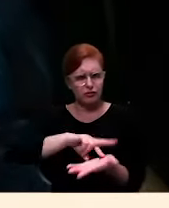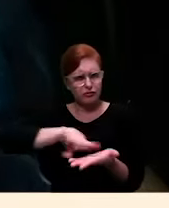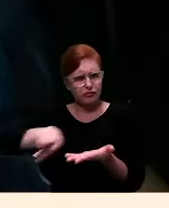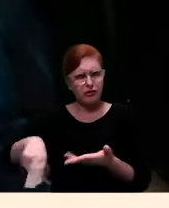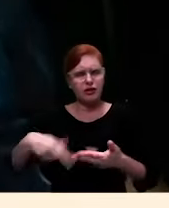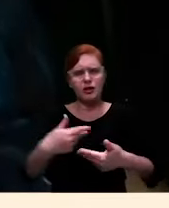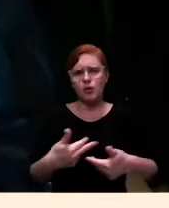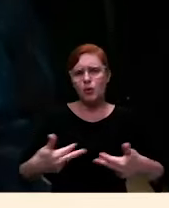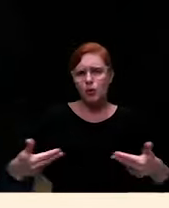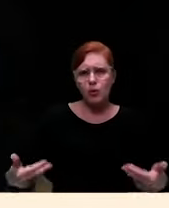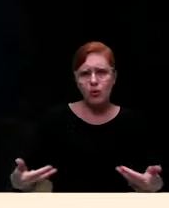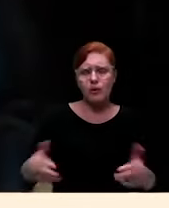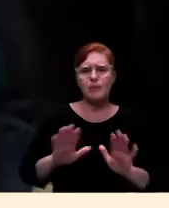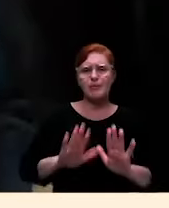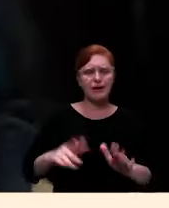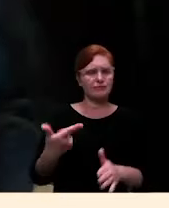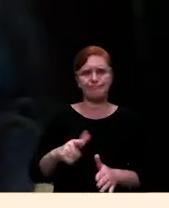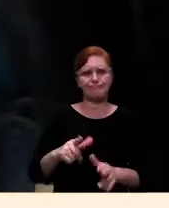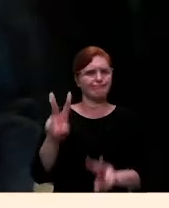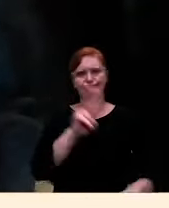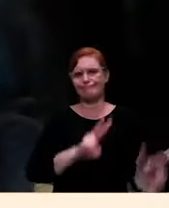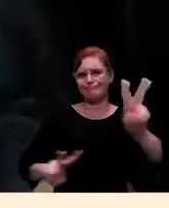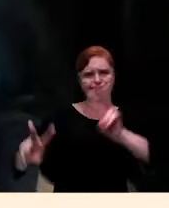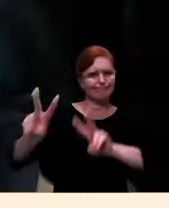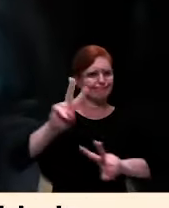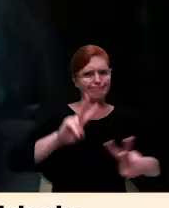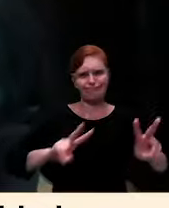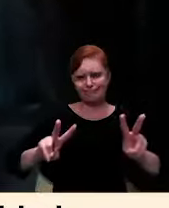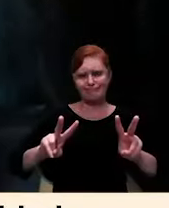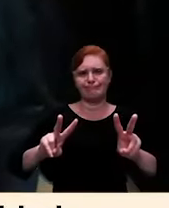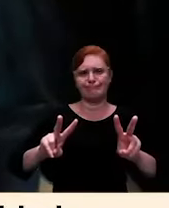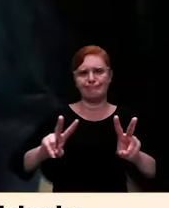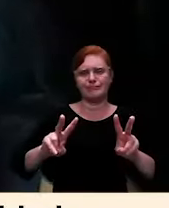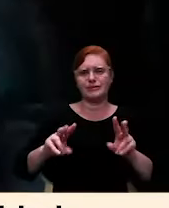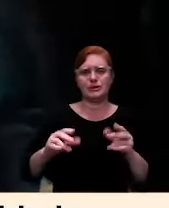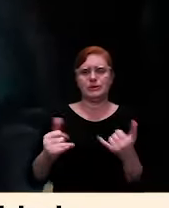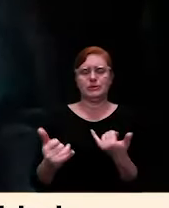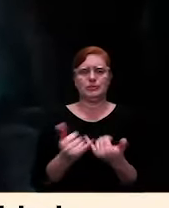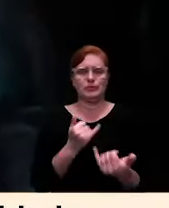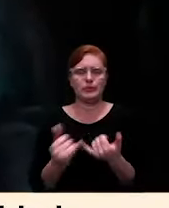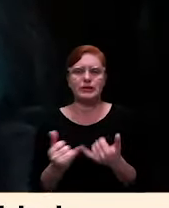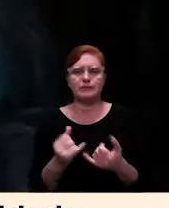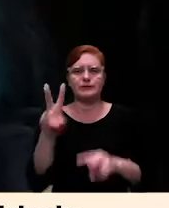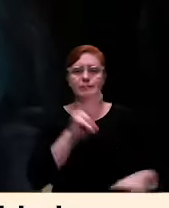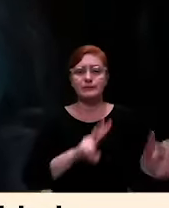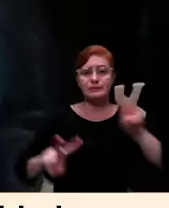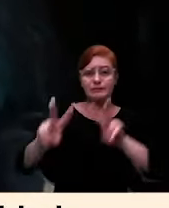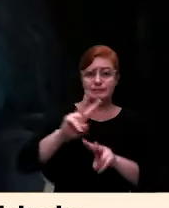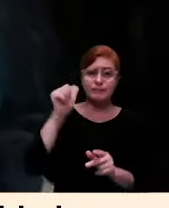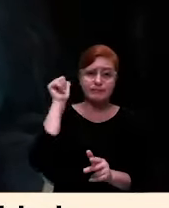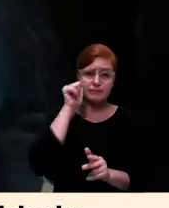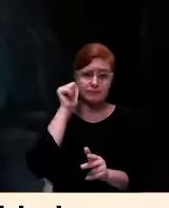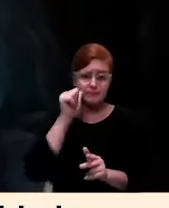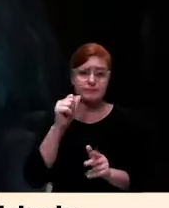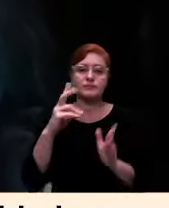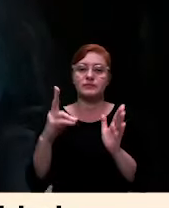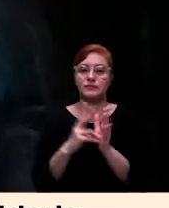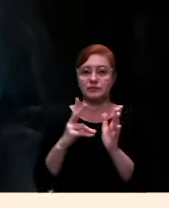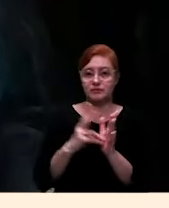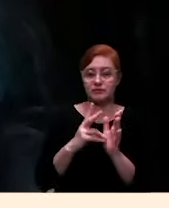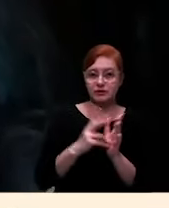são invisibilizadas. São muitas pautas. Uma delas é invisibilidade das mulheres